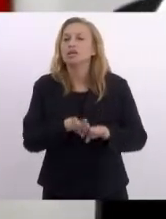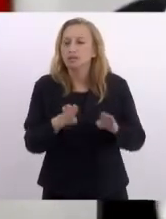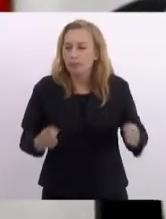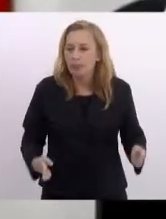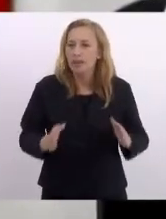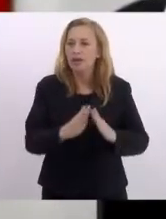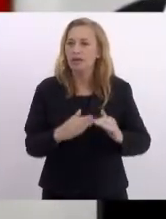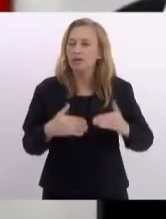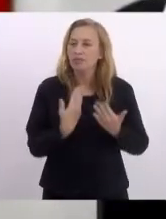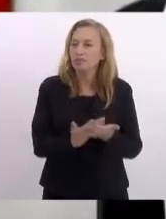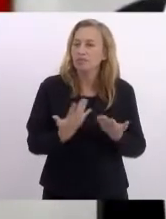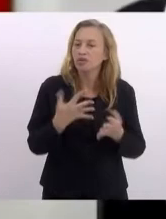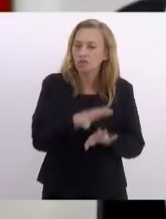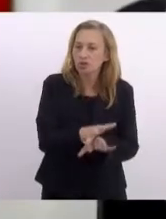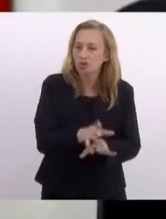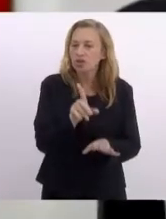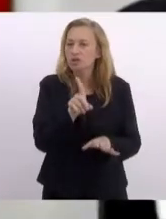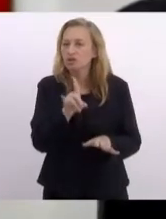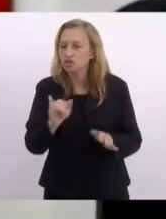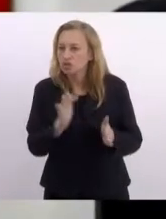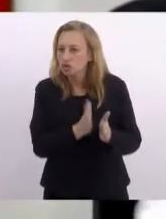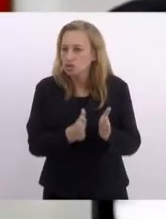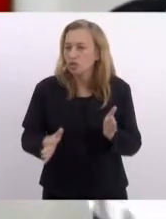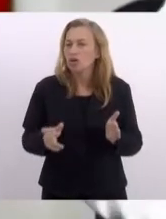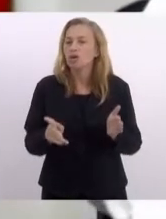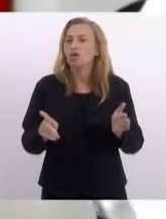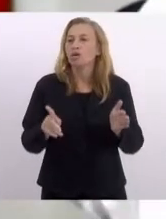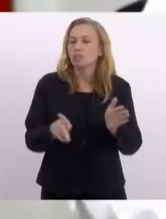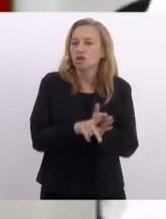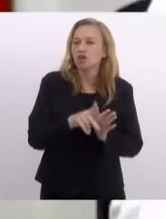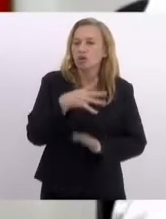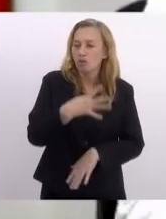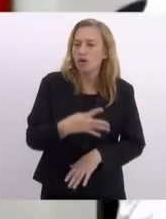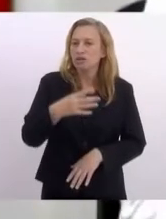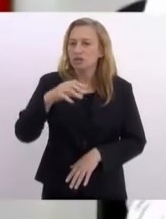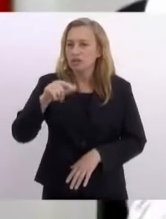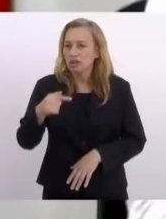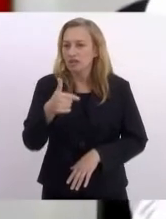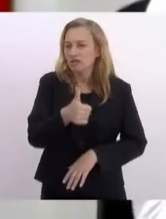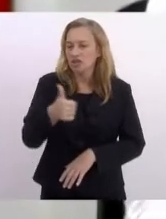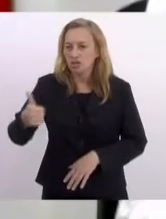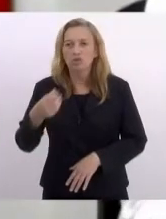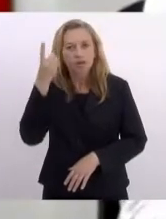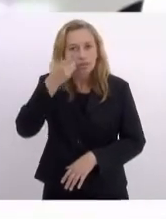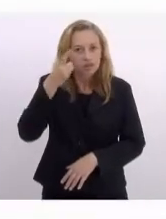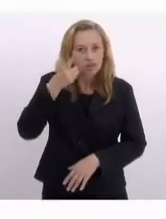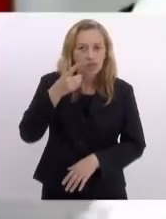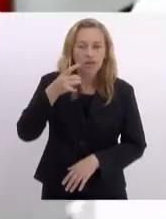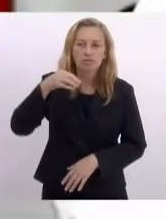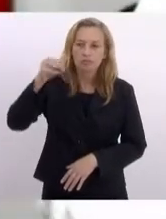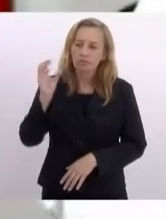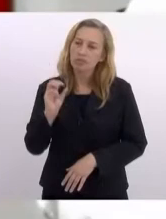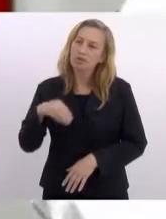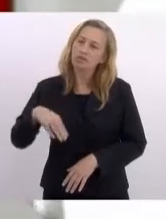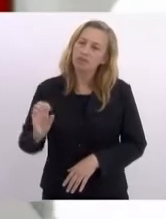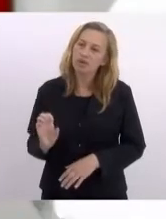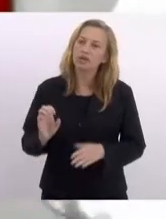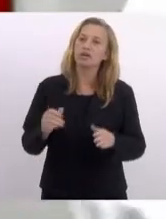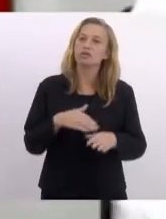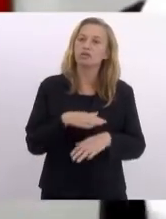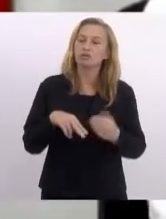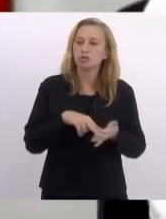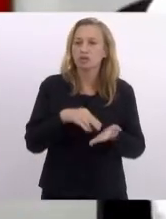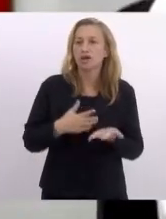mesa inclusão na ordem do dia do projeto 4785/21, do deputado Carlos Mink. Senhores que aprovam, permaneçam como